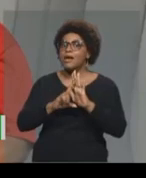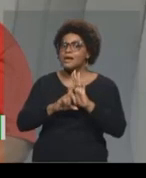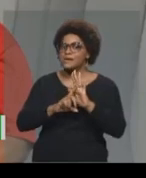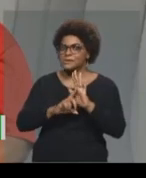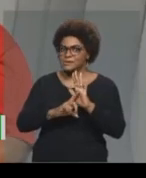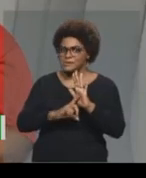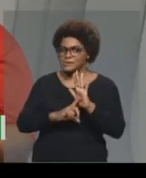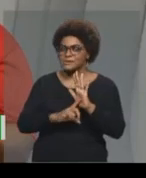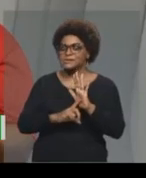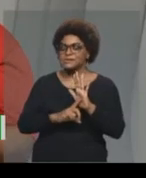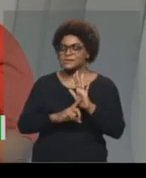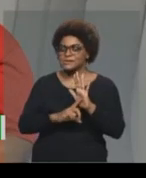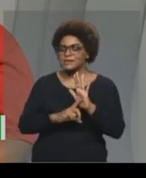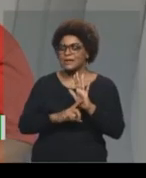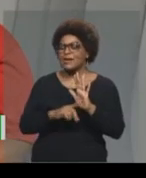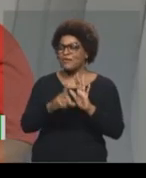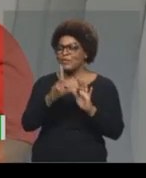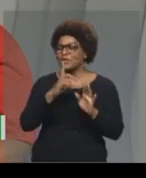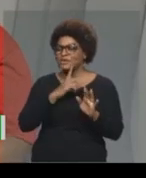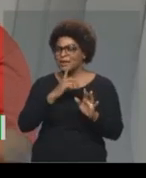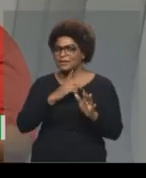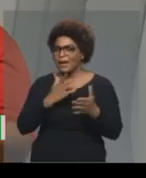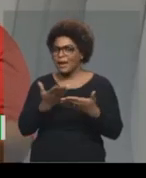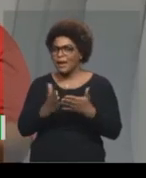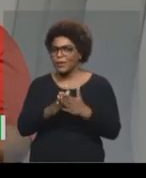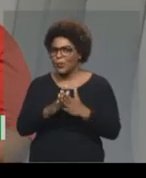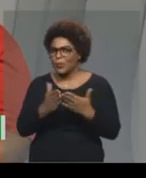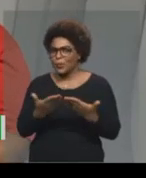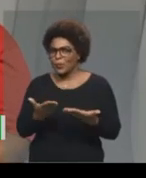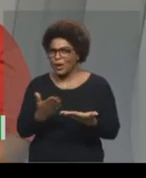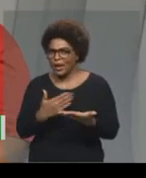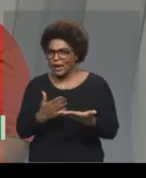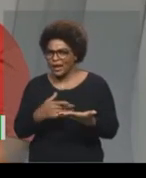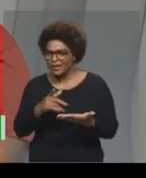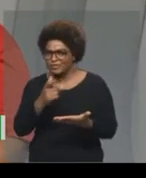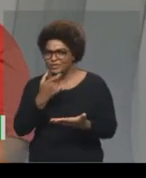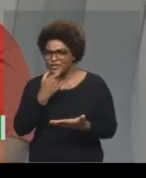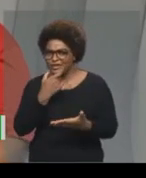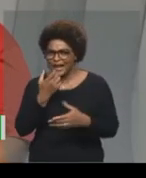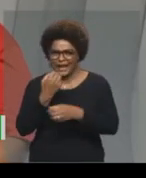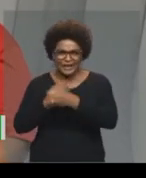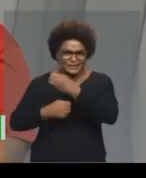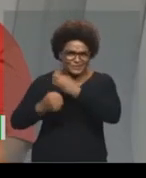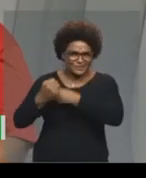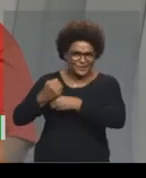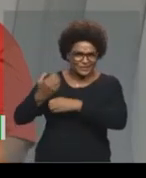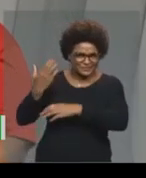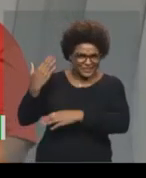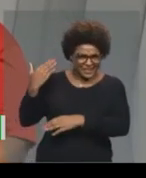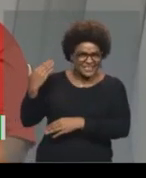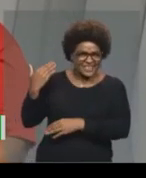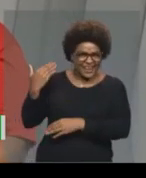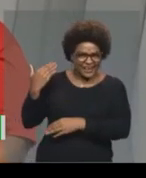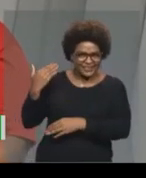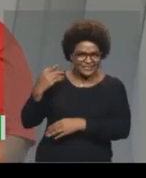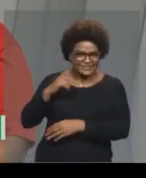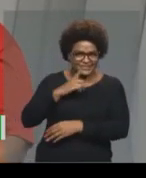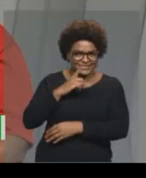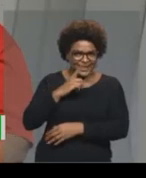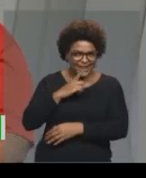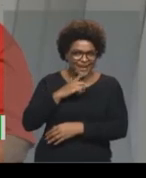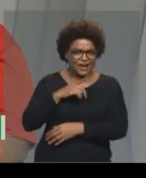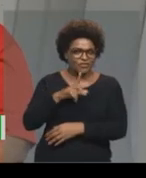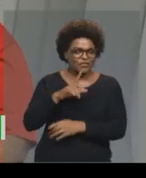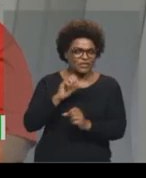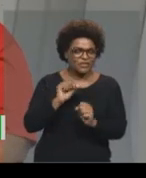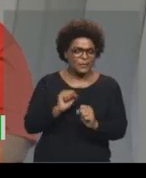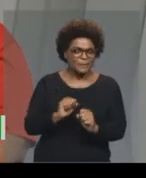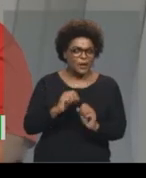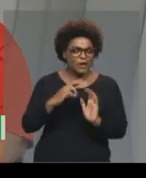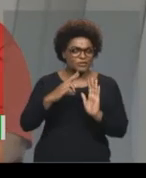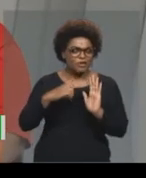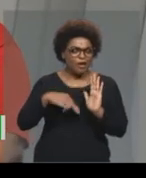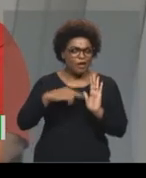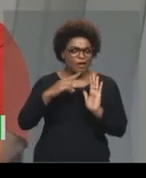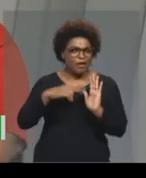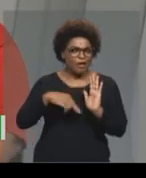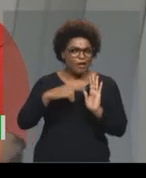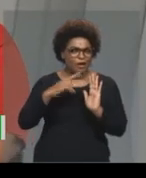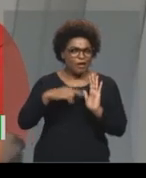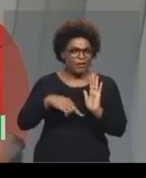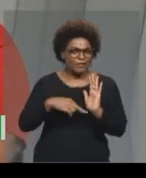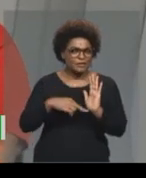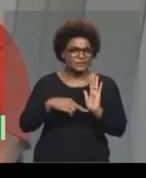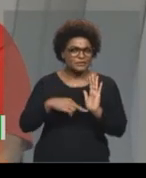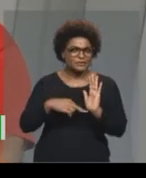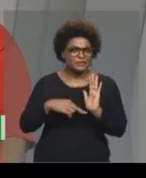de inglês de algum ano anterior, né? Porque eu sei que não deu para pegar os livros esse ano na escola ainda, mas vocês devem ter aí guardado um livro